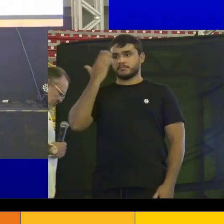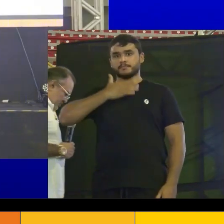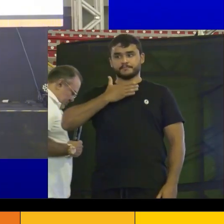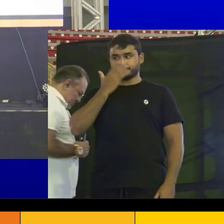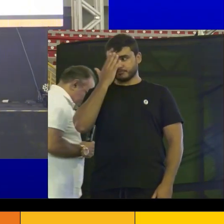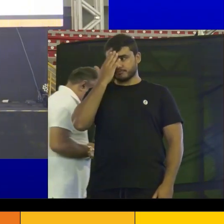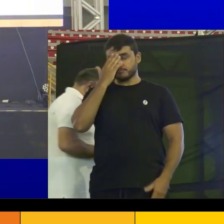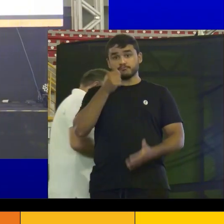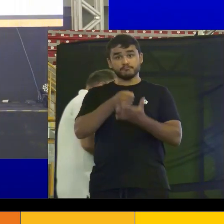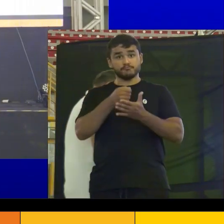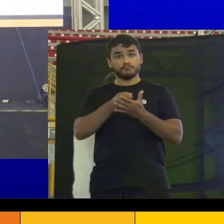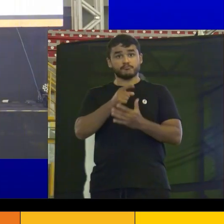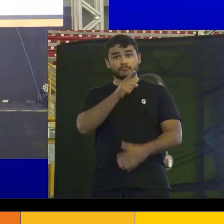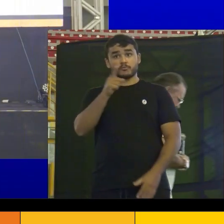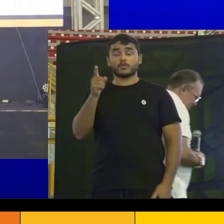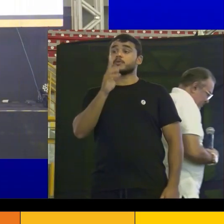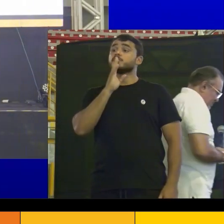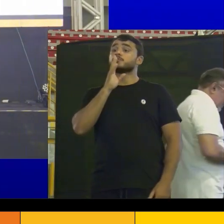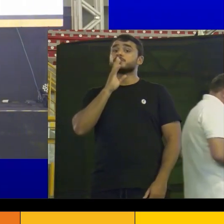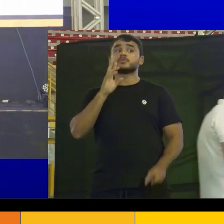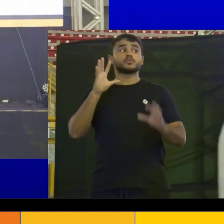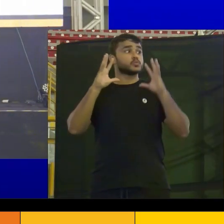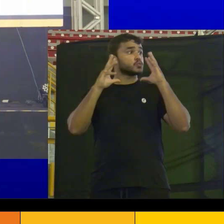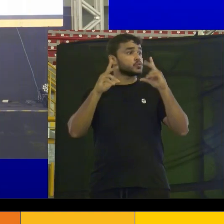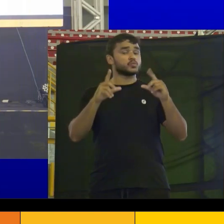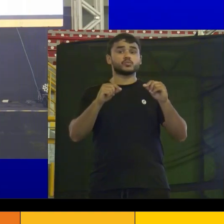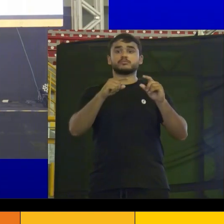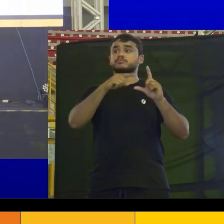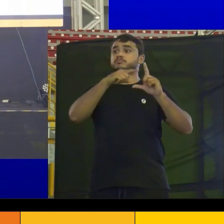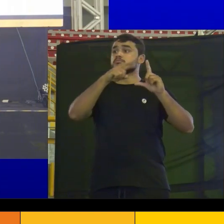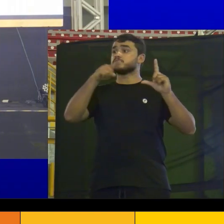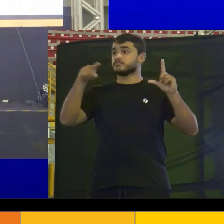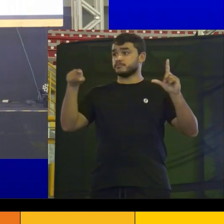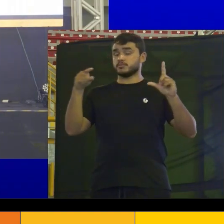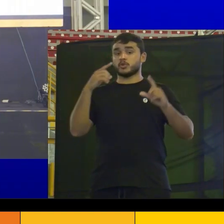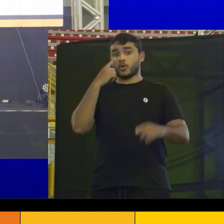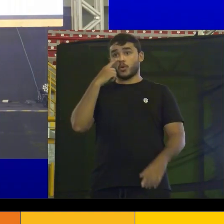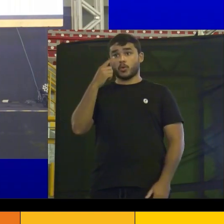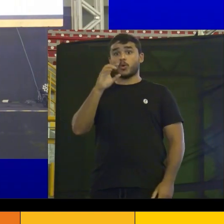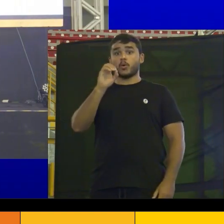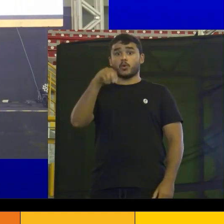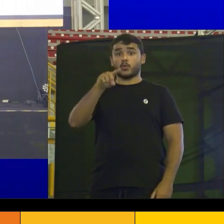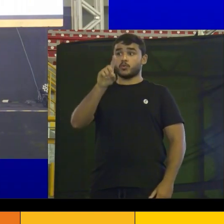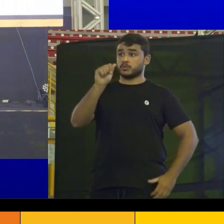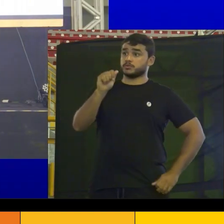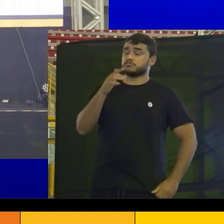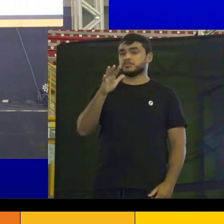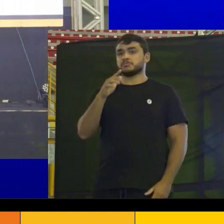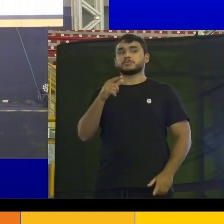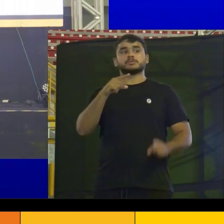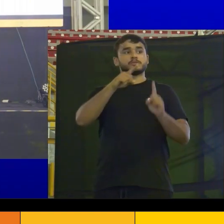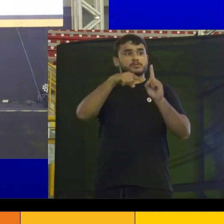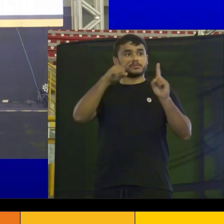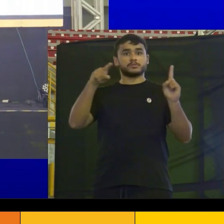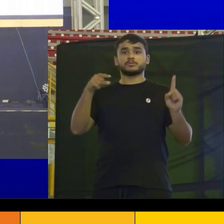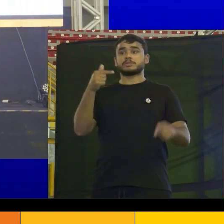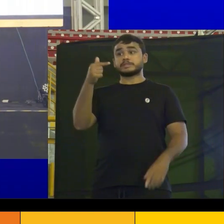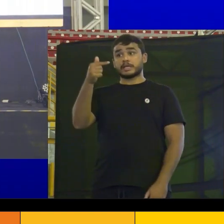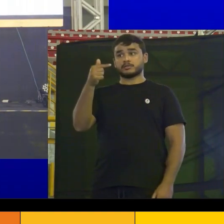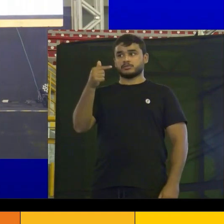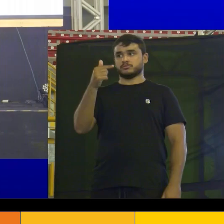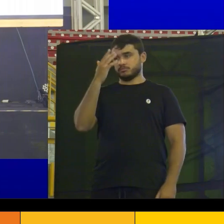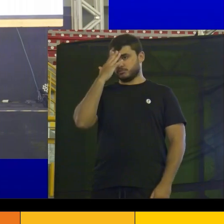vocês conhecerem os fenômenos ondulatórios, que são 7, pelo menos 7, vocês têm que